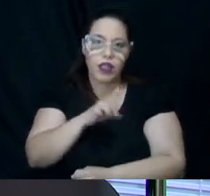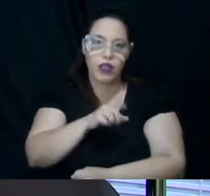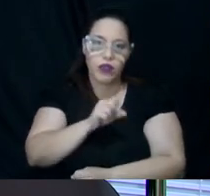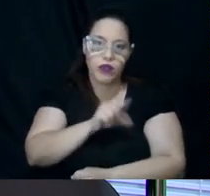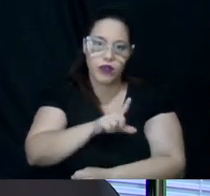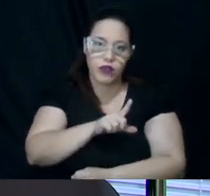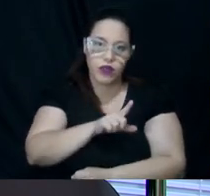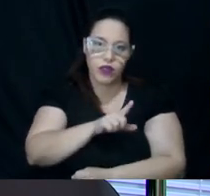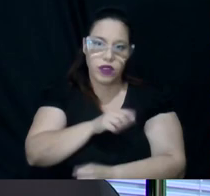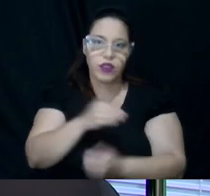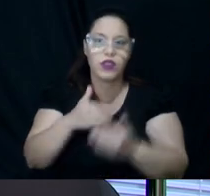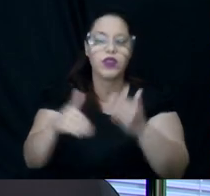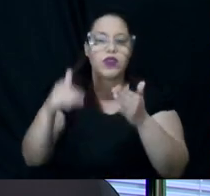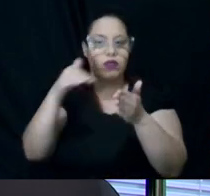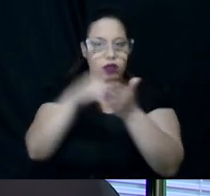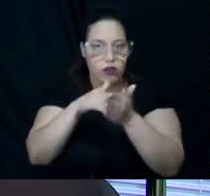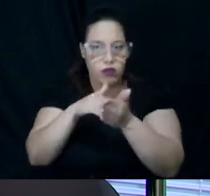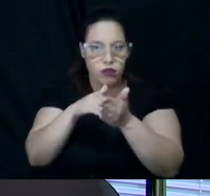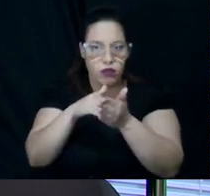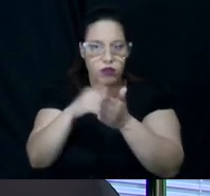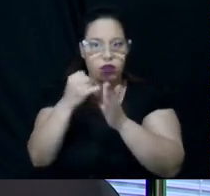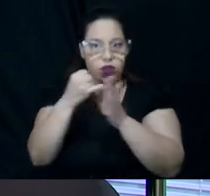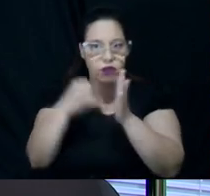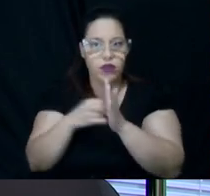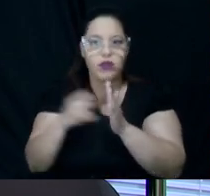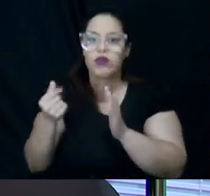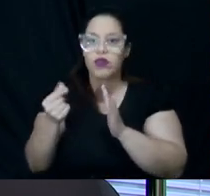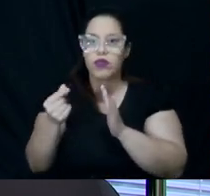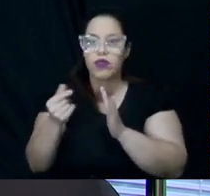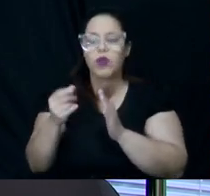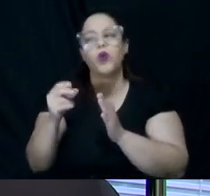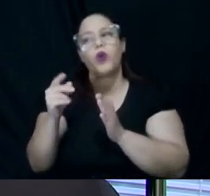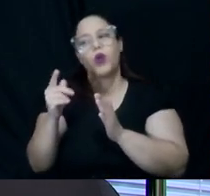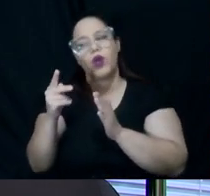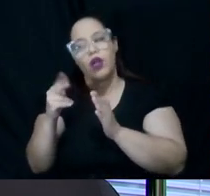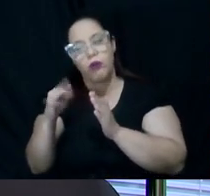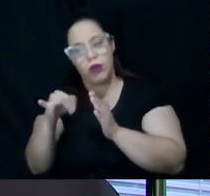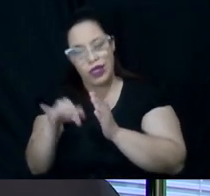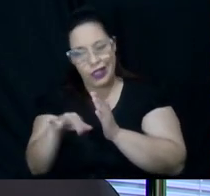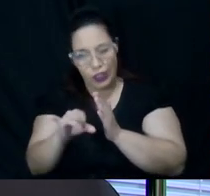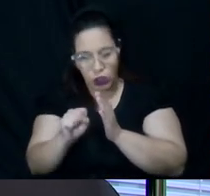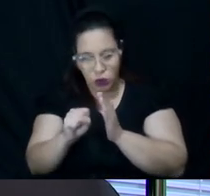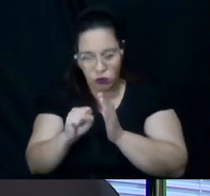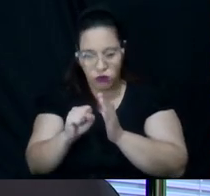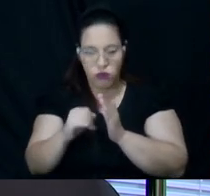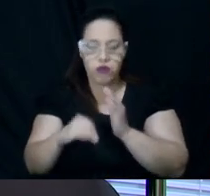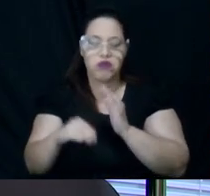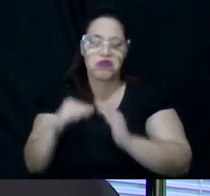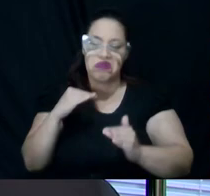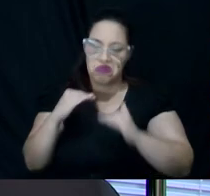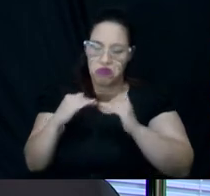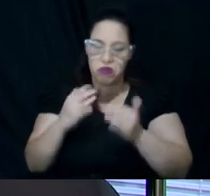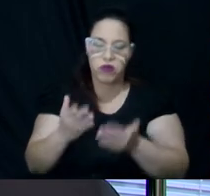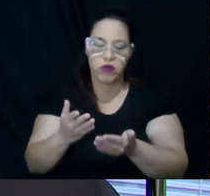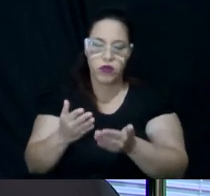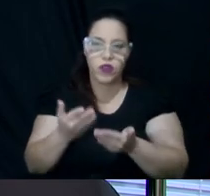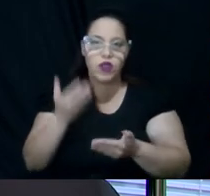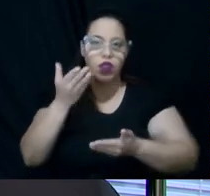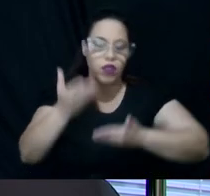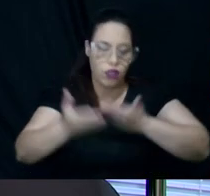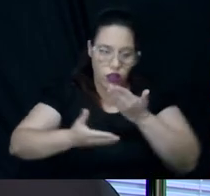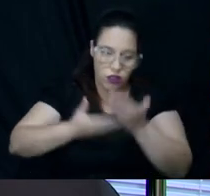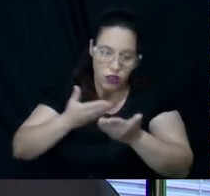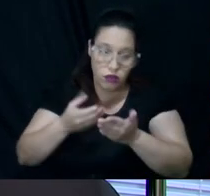das instituições financeiras, assim como os empréstimos, financiamentos e rotativos. Cada produto tem a sua